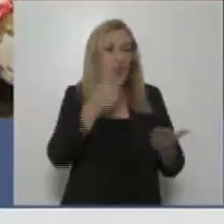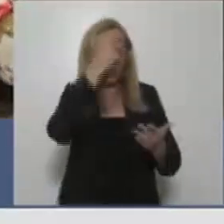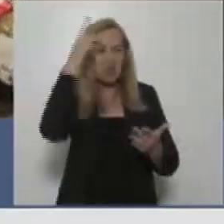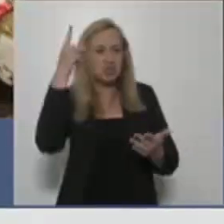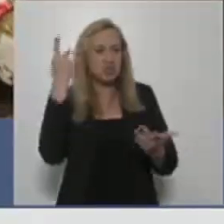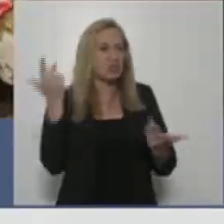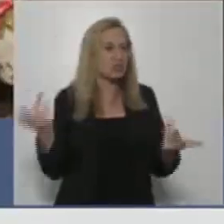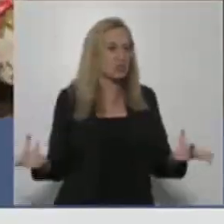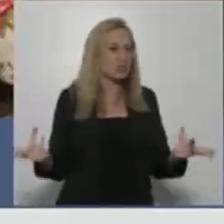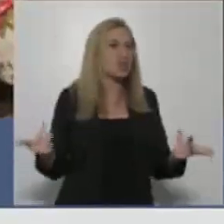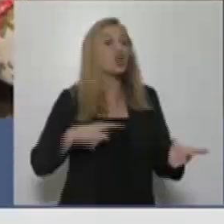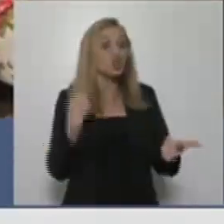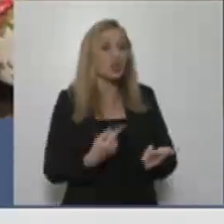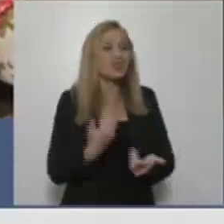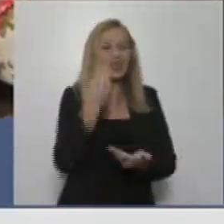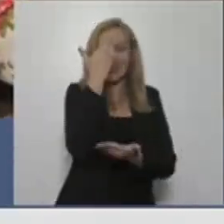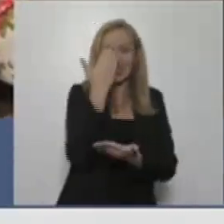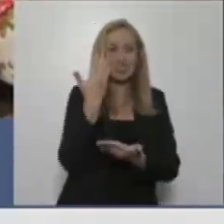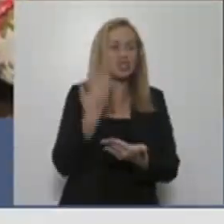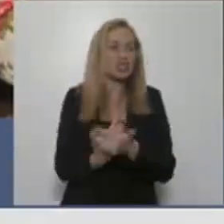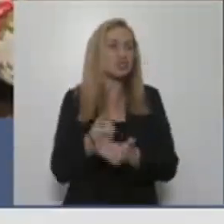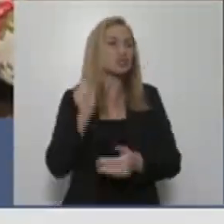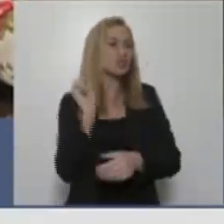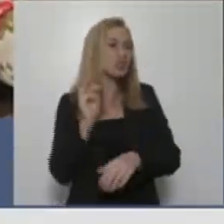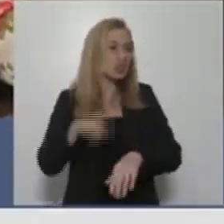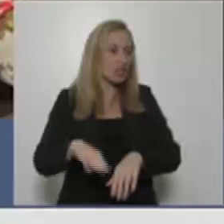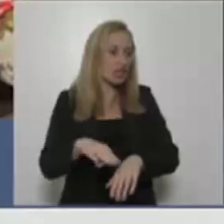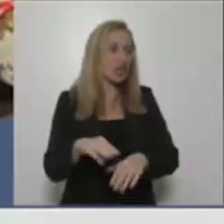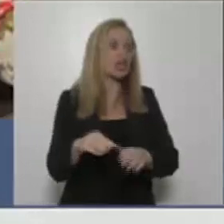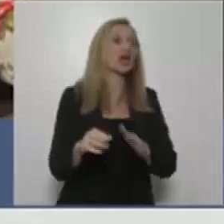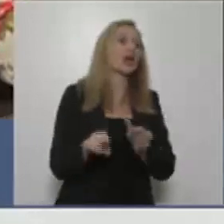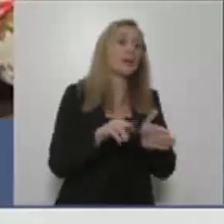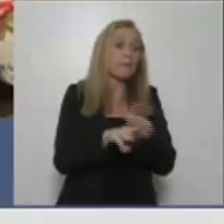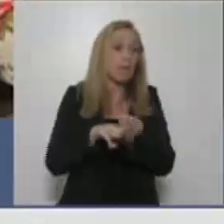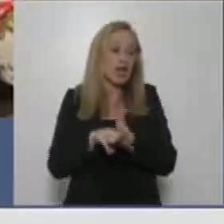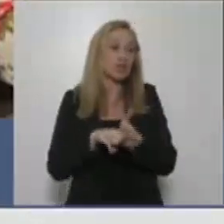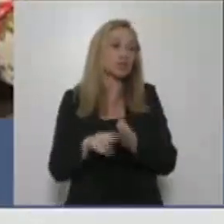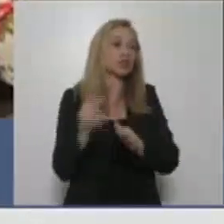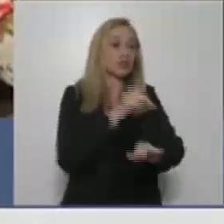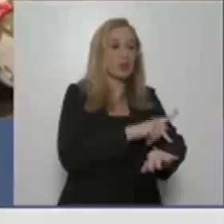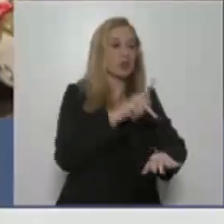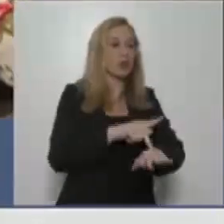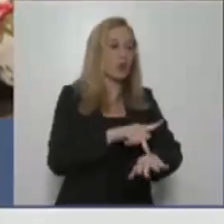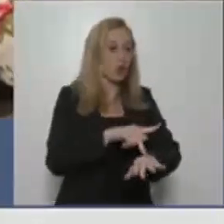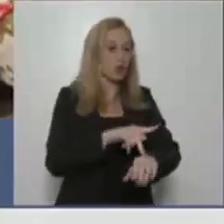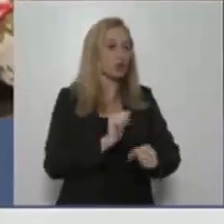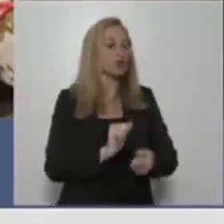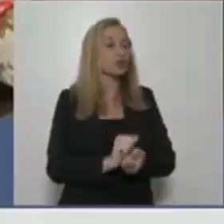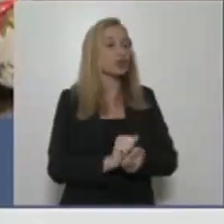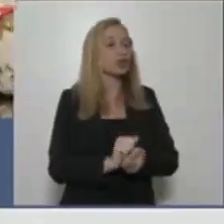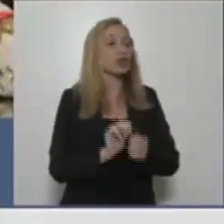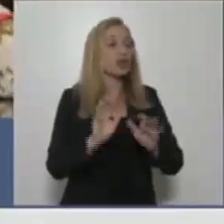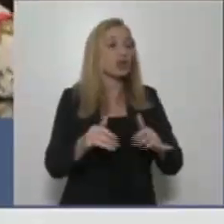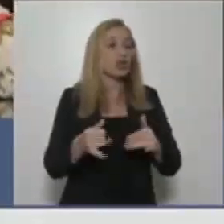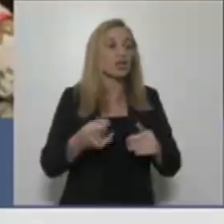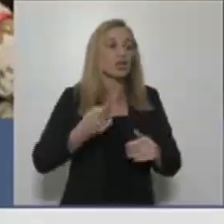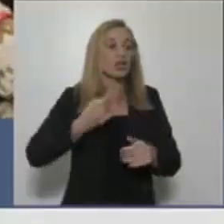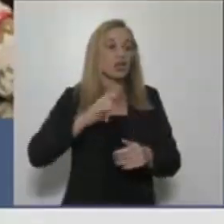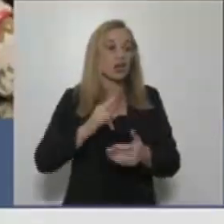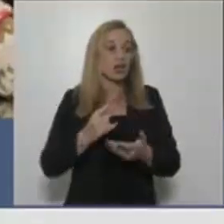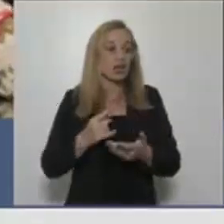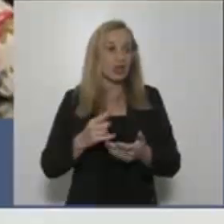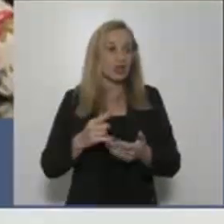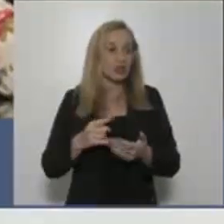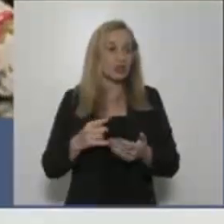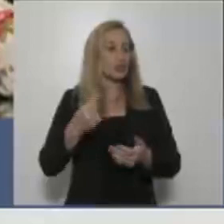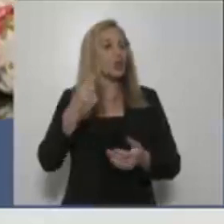sociedade. A gente acredita em métodos pedagógicos, métodos que retomem esse indivíduo. A castração química é um absurdo, desse